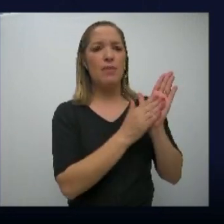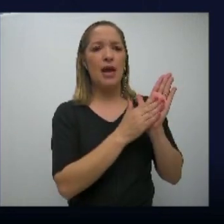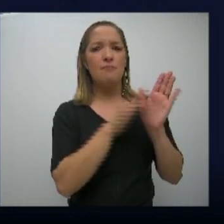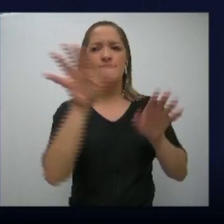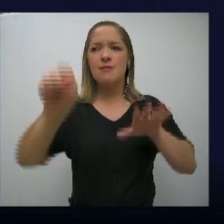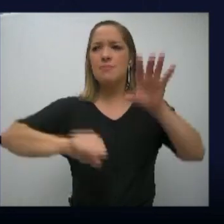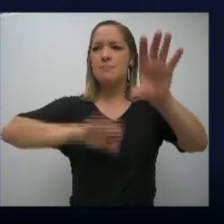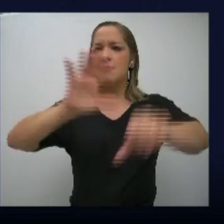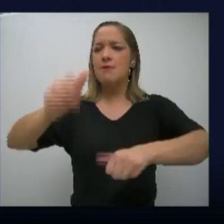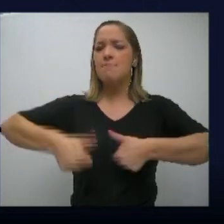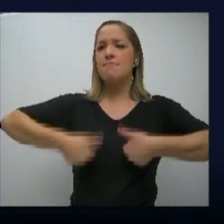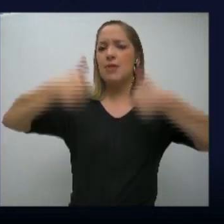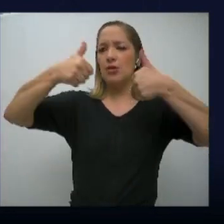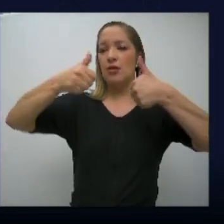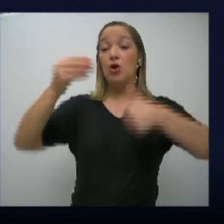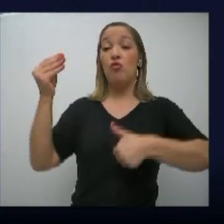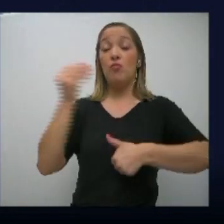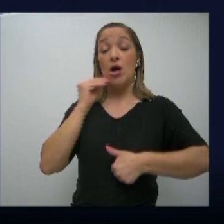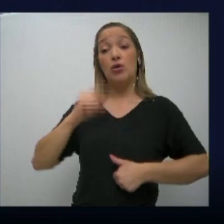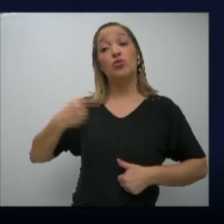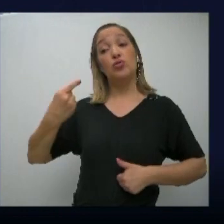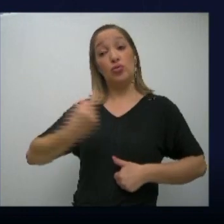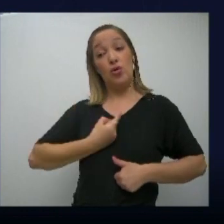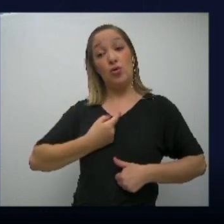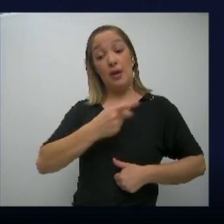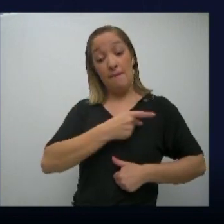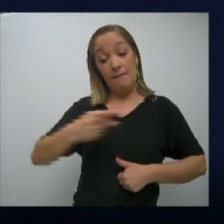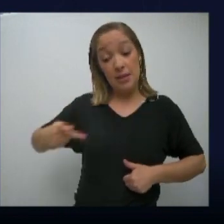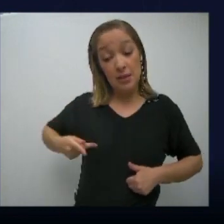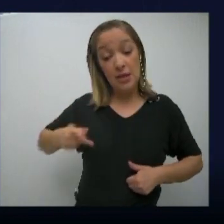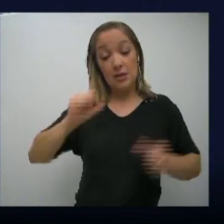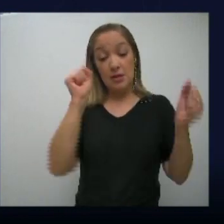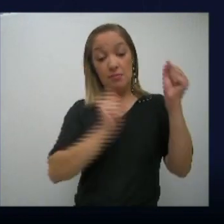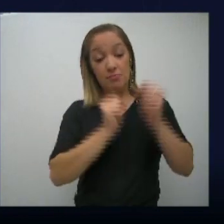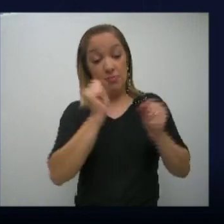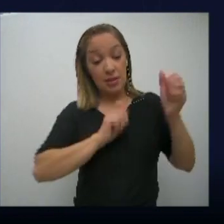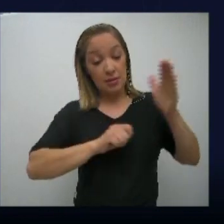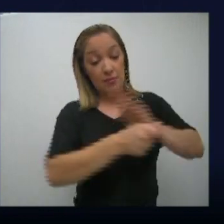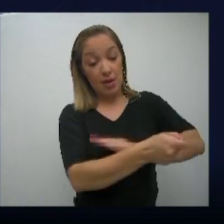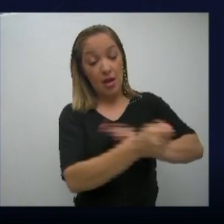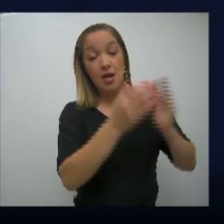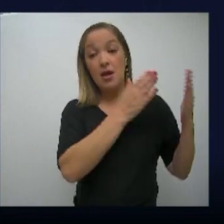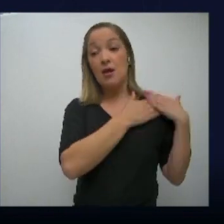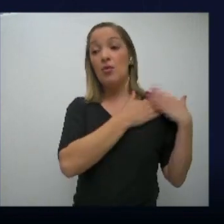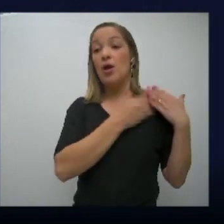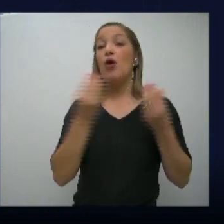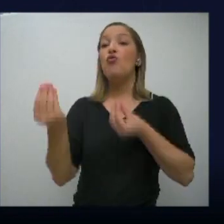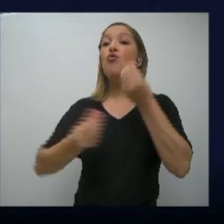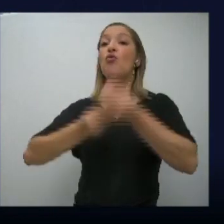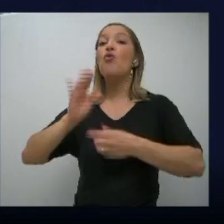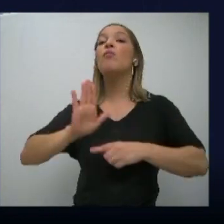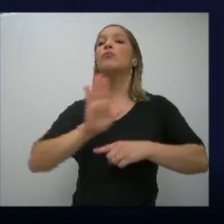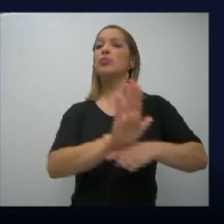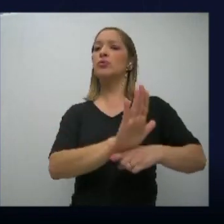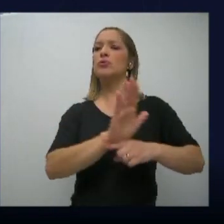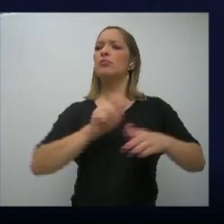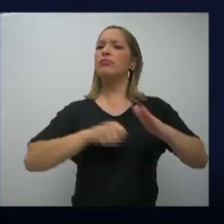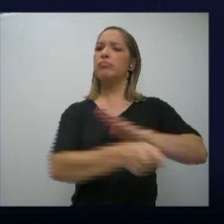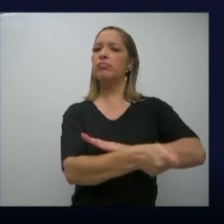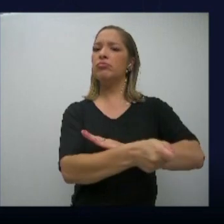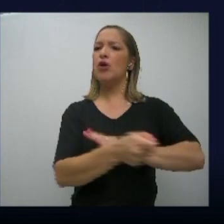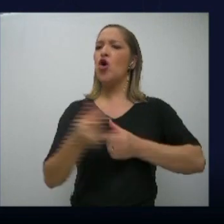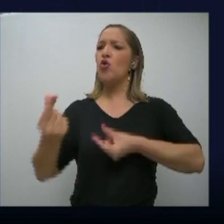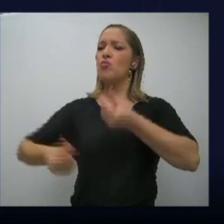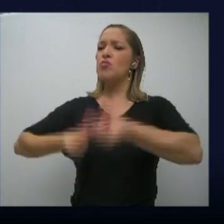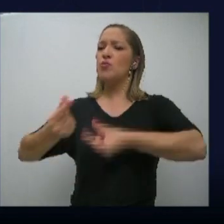é uma responsabilidade Nossa passando aqui de presidentes de empresas de investidores as peças habilidades dizer como que eu contribuo investindo com